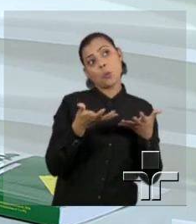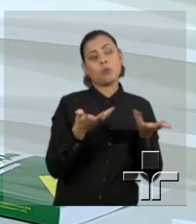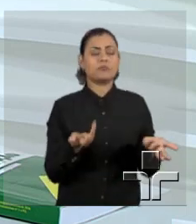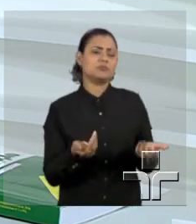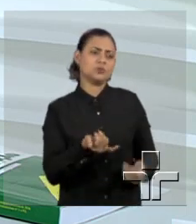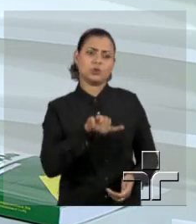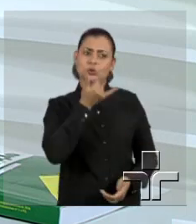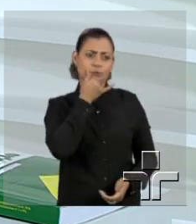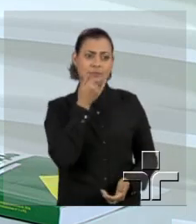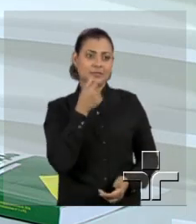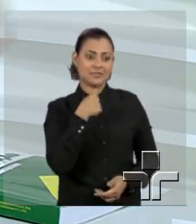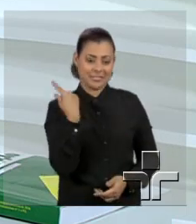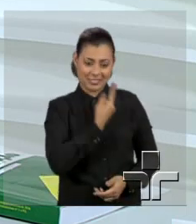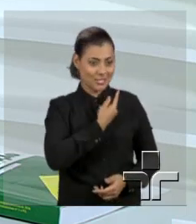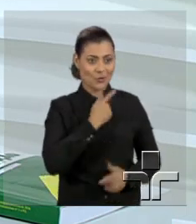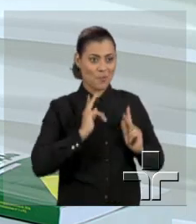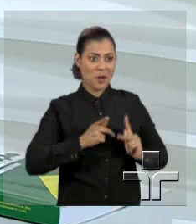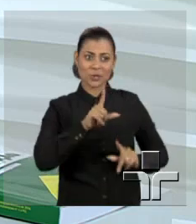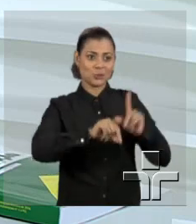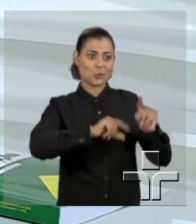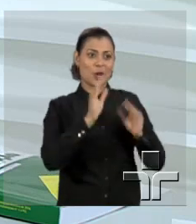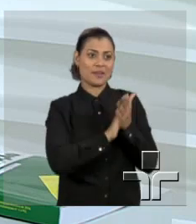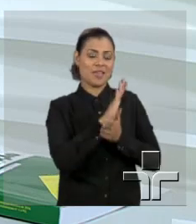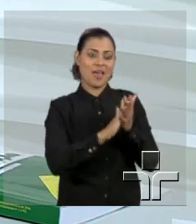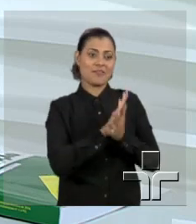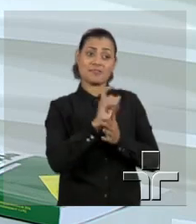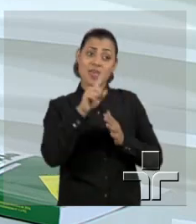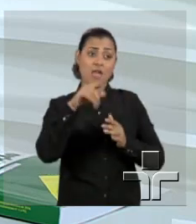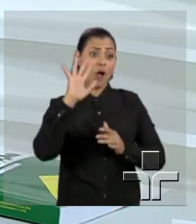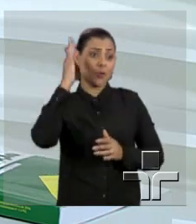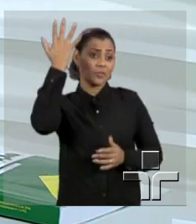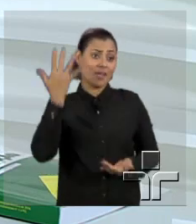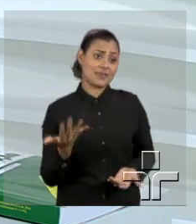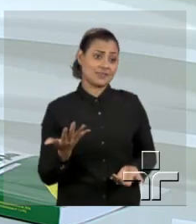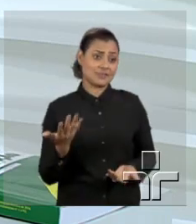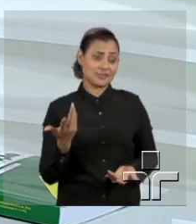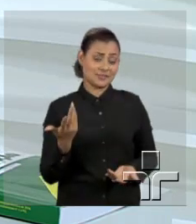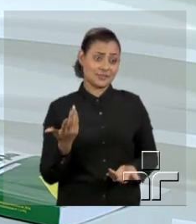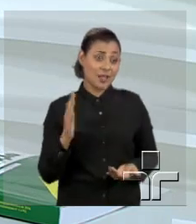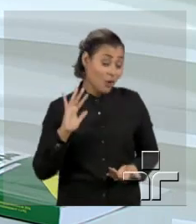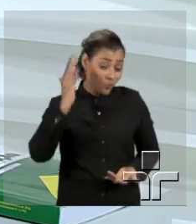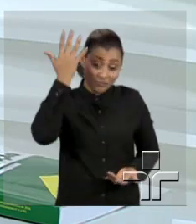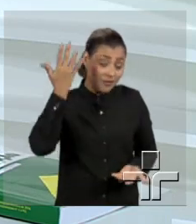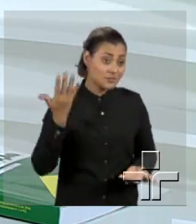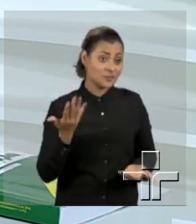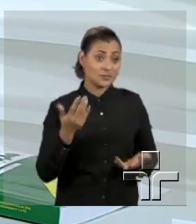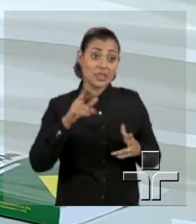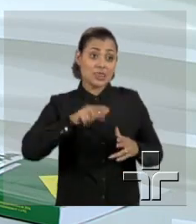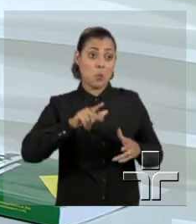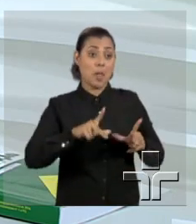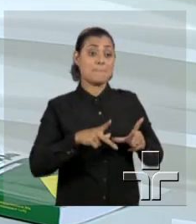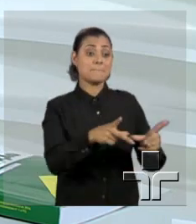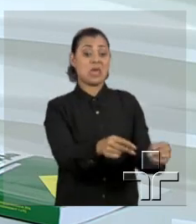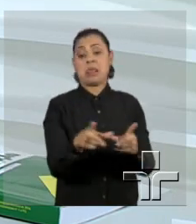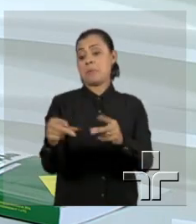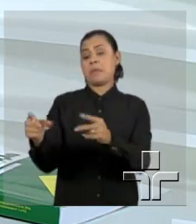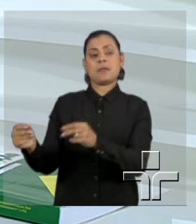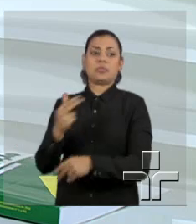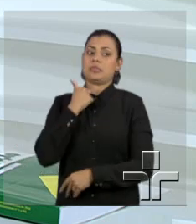preferência. Isso é obra do acaso. Então, a Constituição diz que isso não é merecimento nem